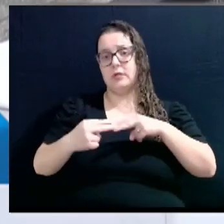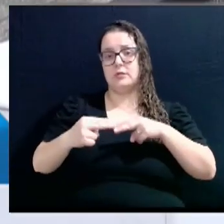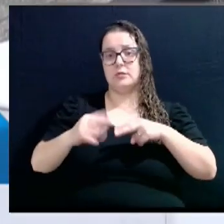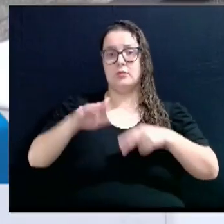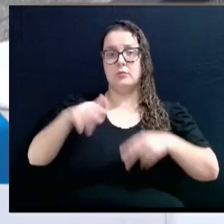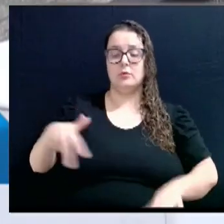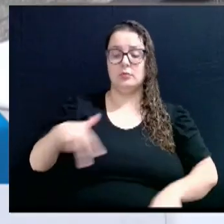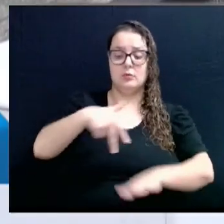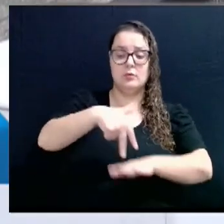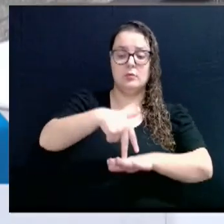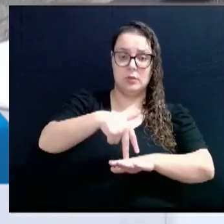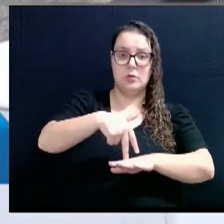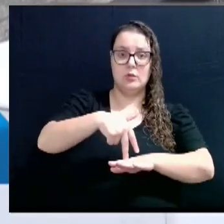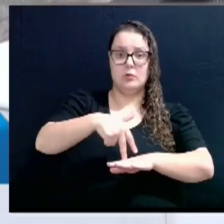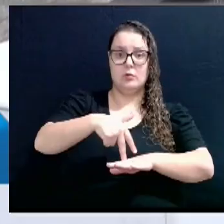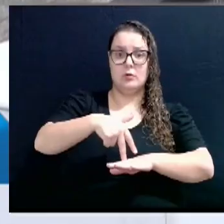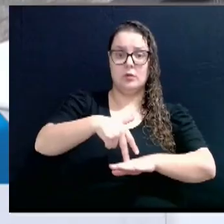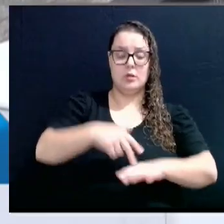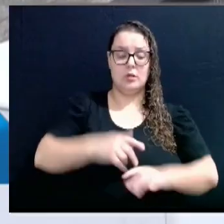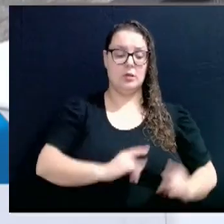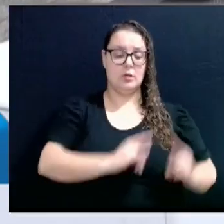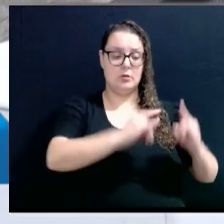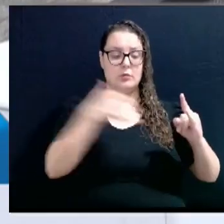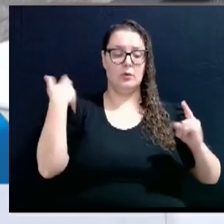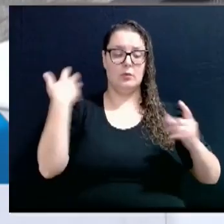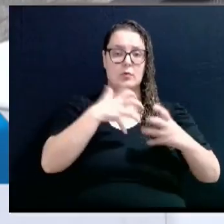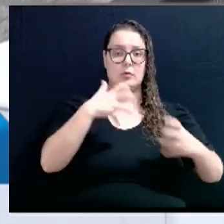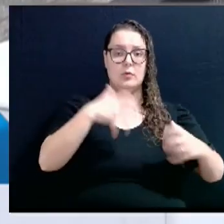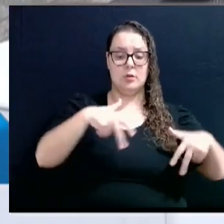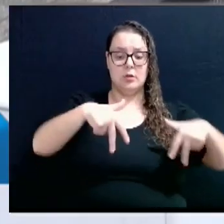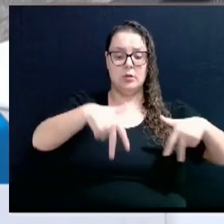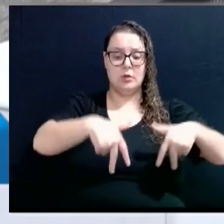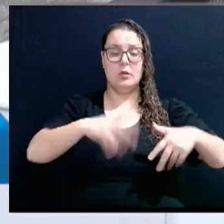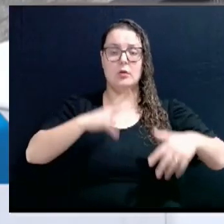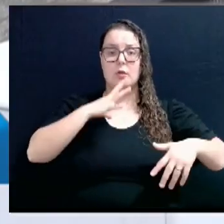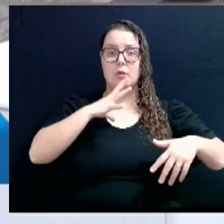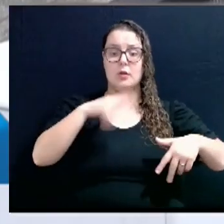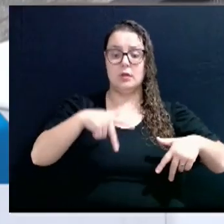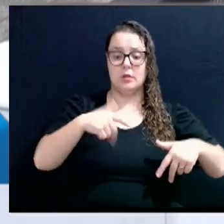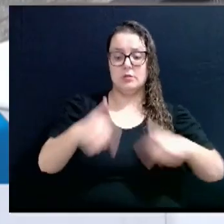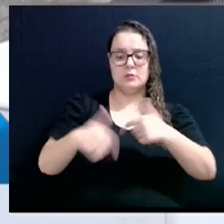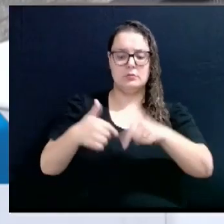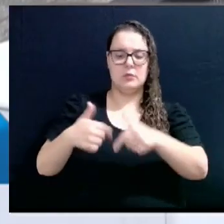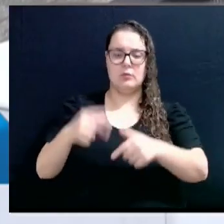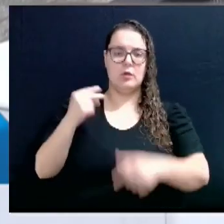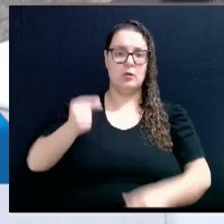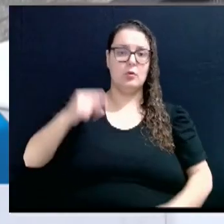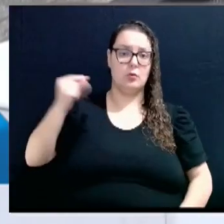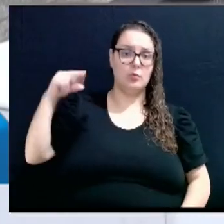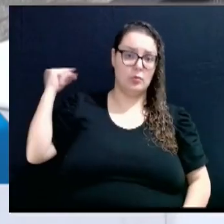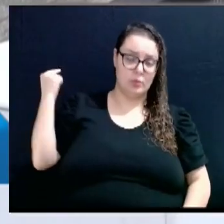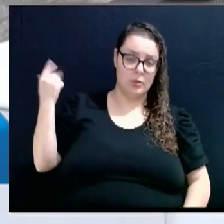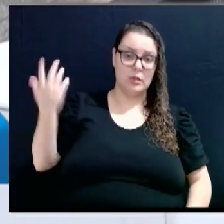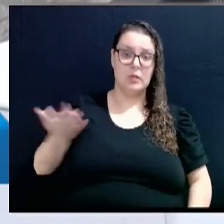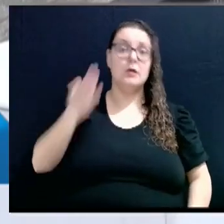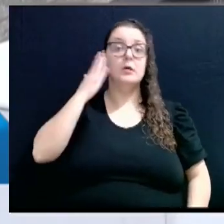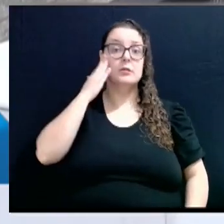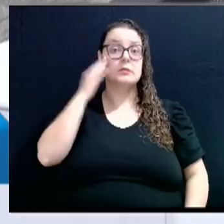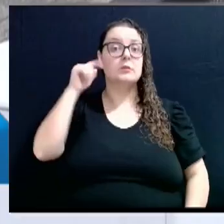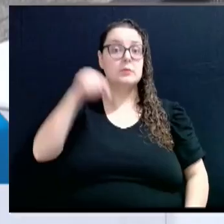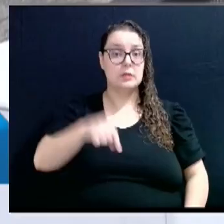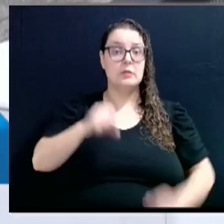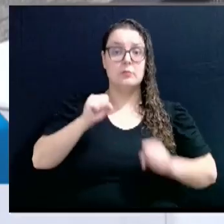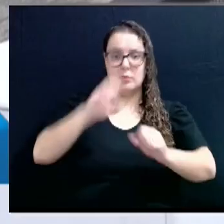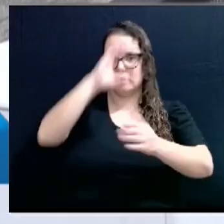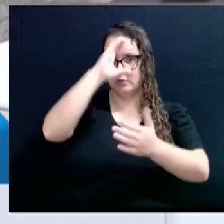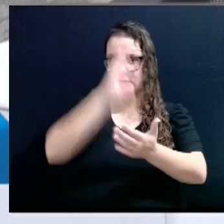pessoa idosa que mora no edifício, que conhece o porteiro, que trabalha lá há bastante tempo, sabe que ele pode confiar. Se ele mora